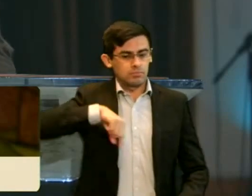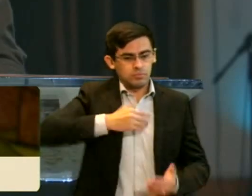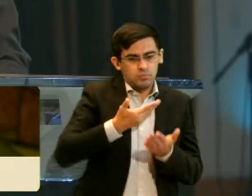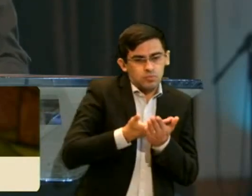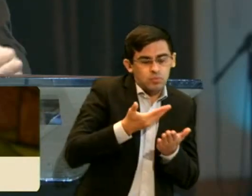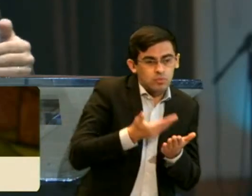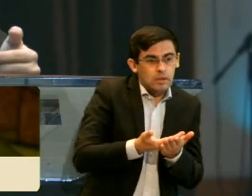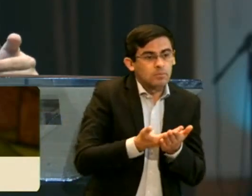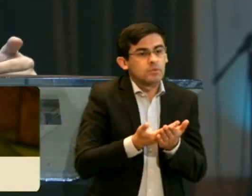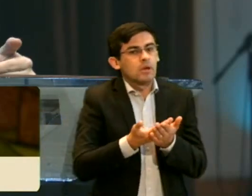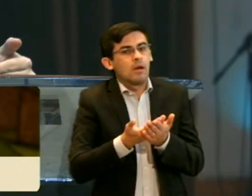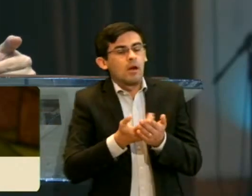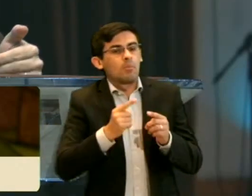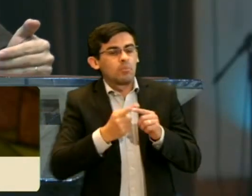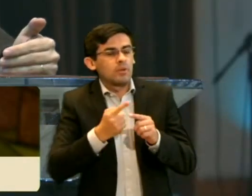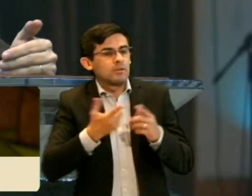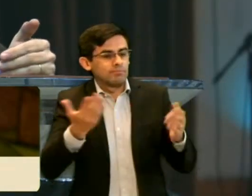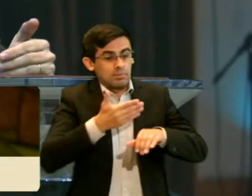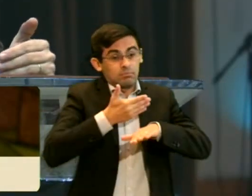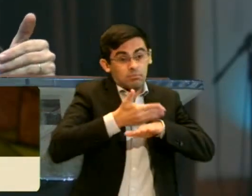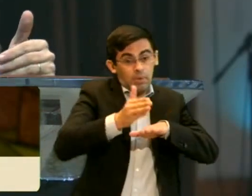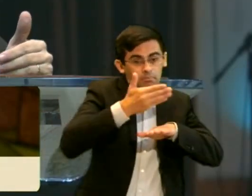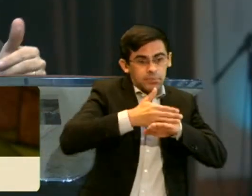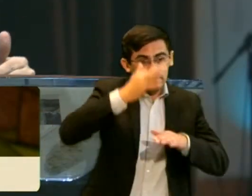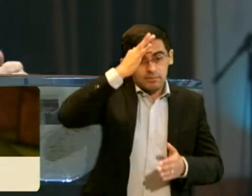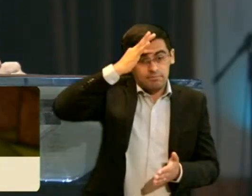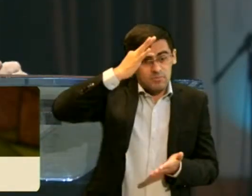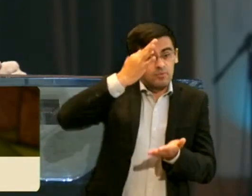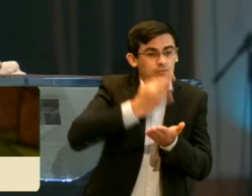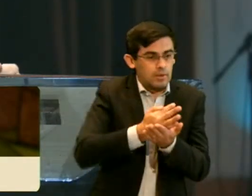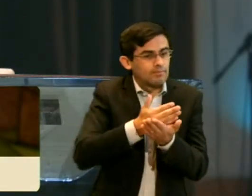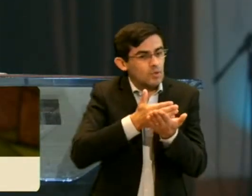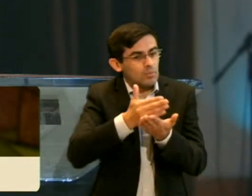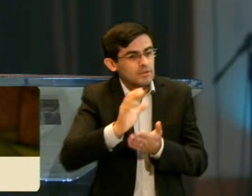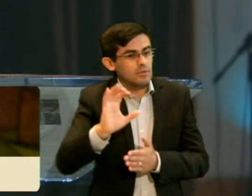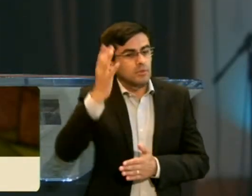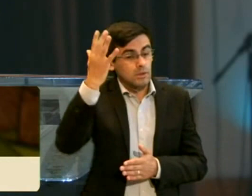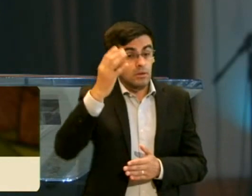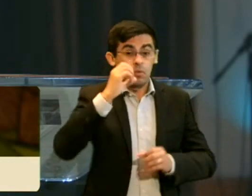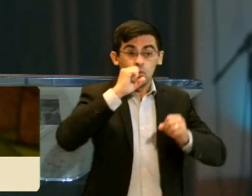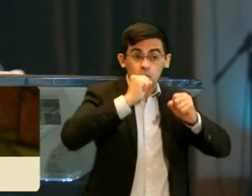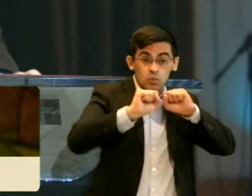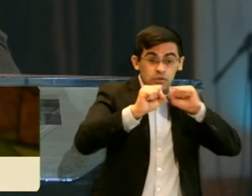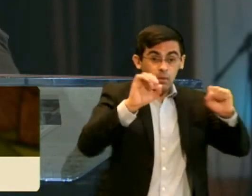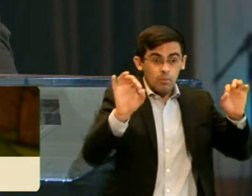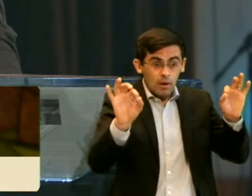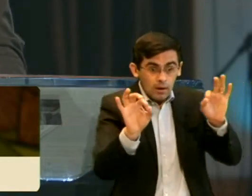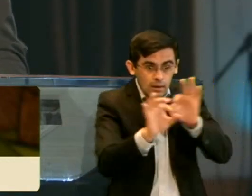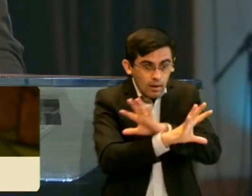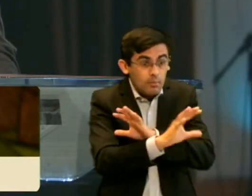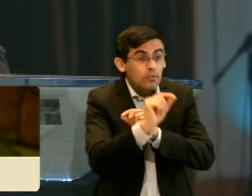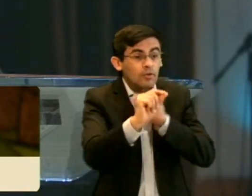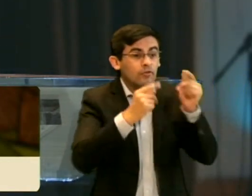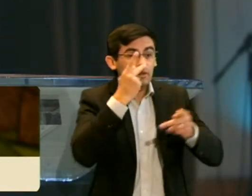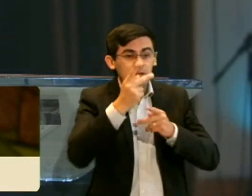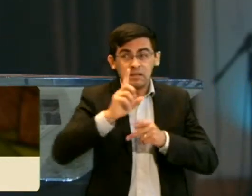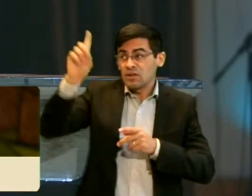isso acontece através de um exercício de fé. O Salmo termina dizendo, Deus, não te